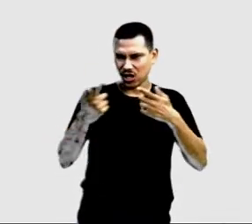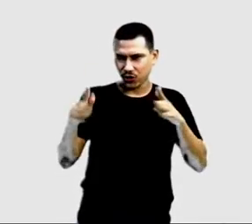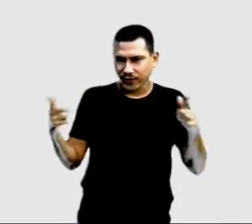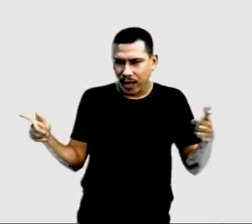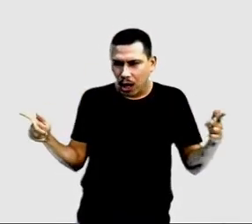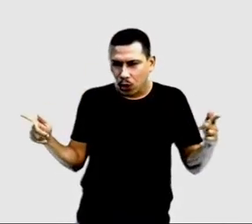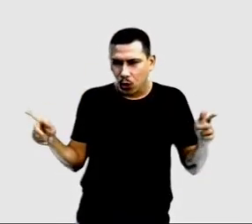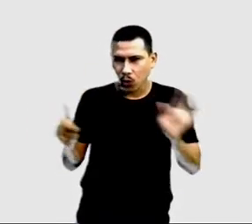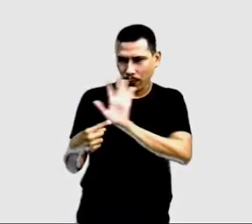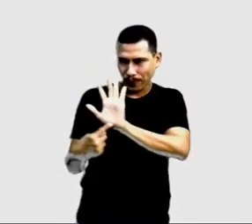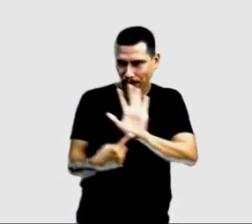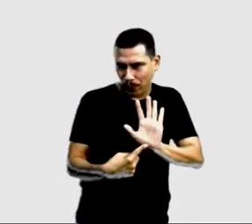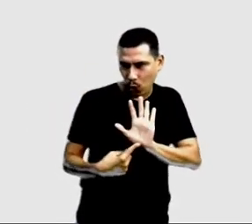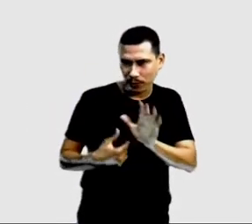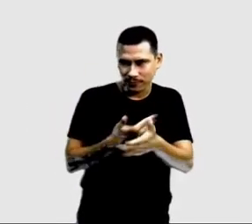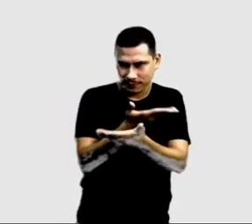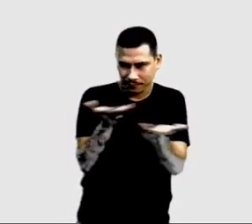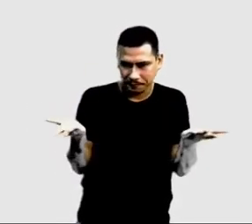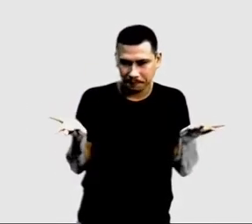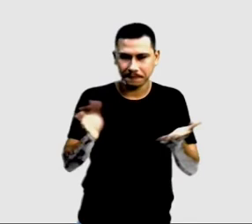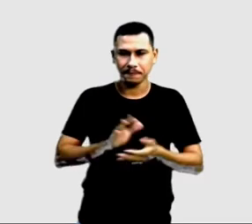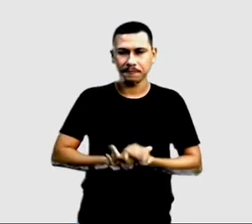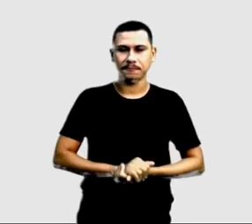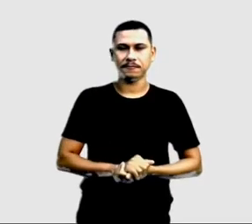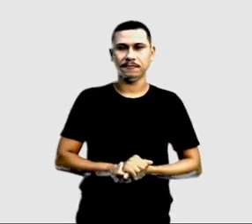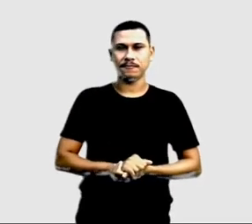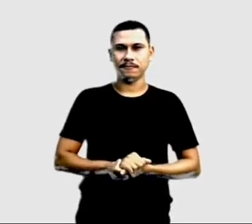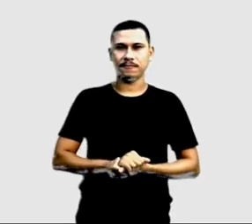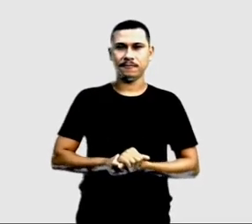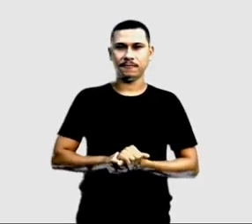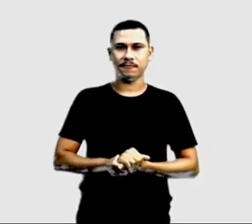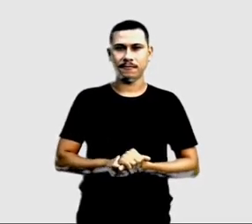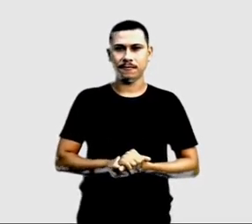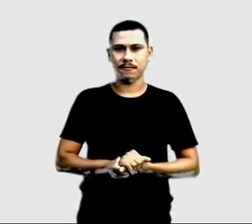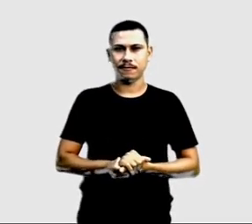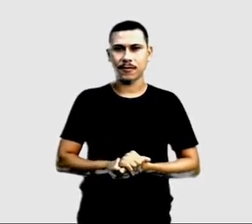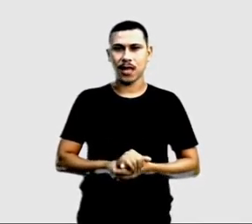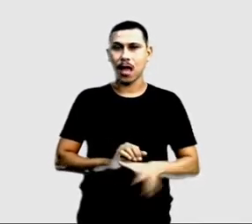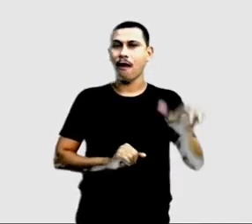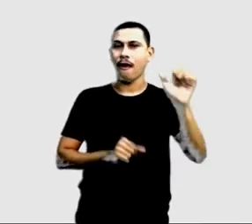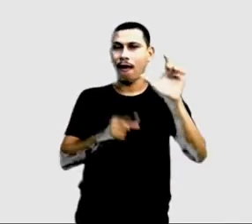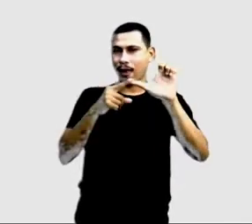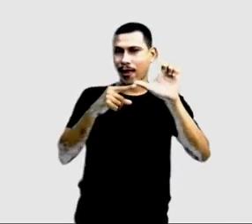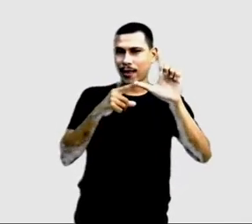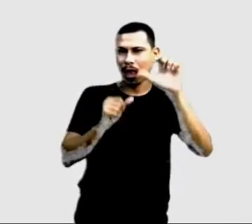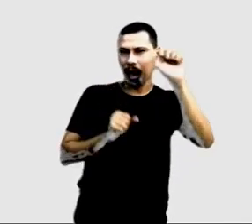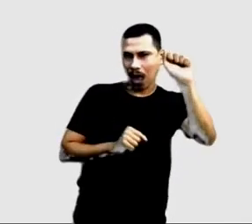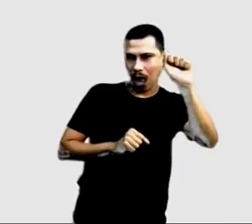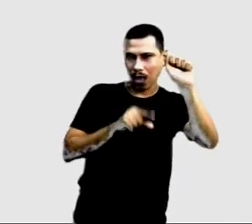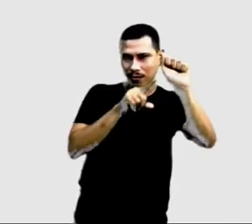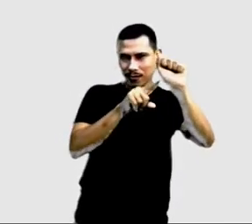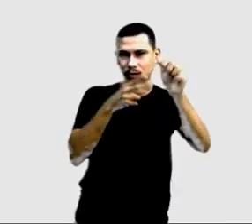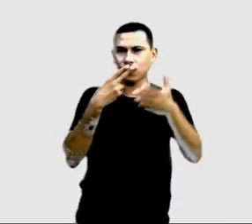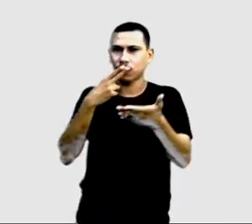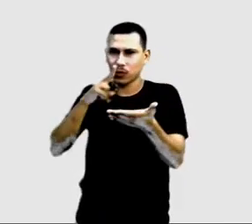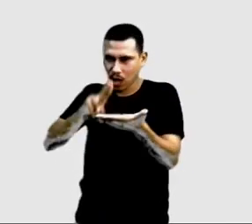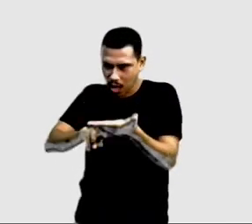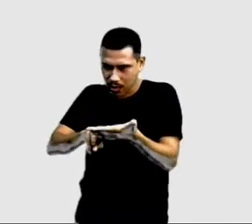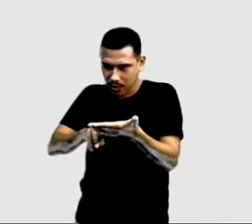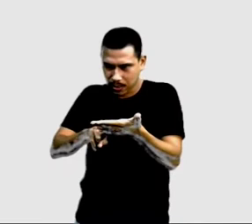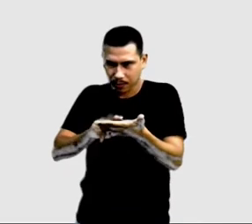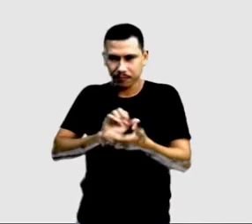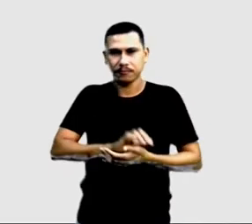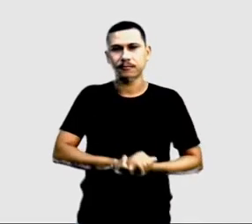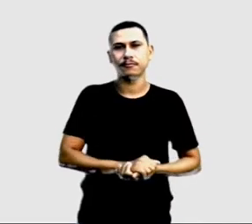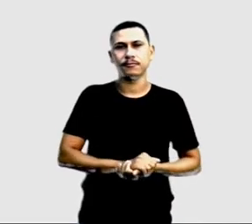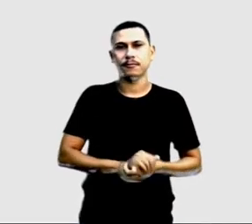que tia Nath acabou de ler para vocês, se trata, letra A, uma carta?